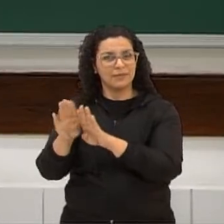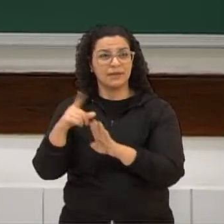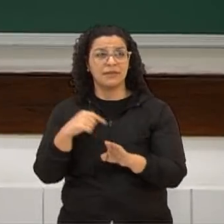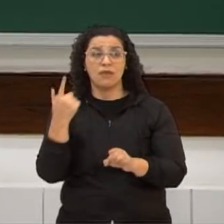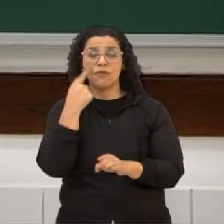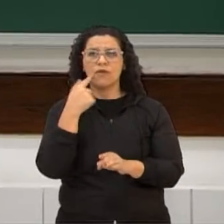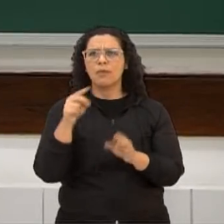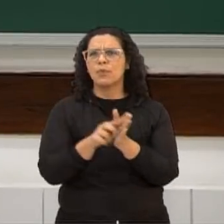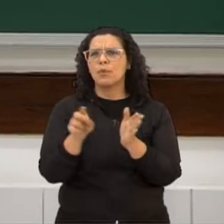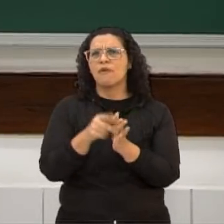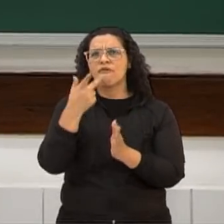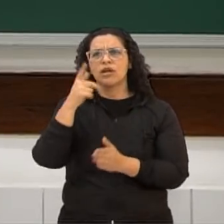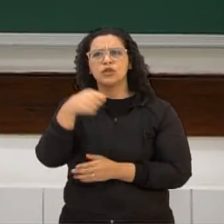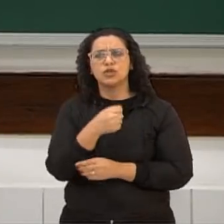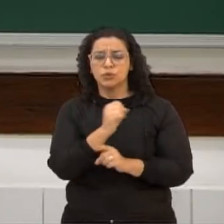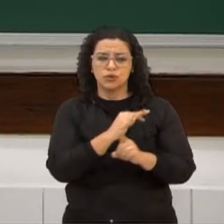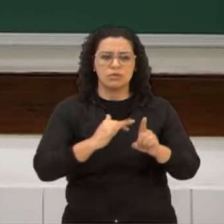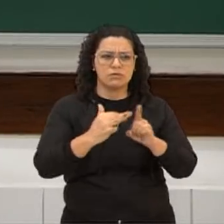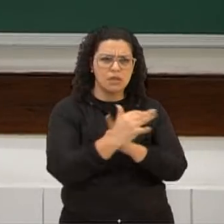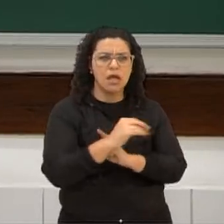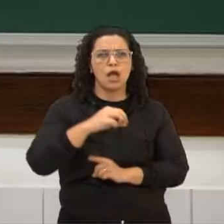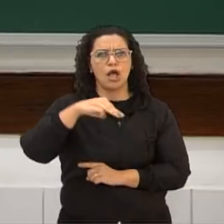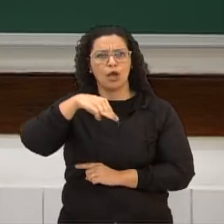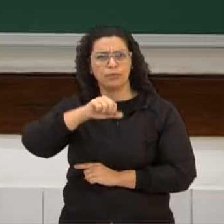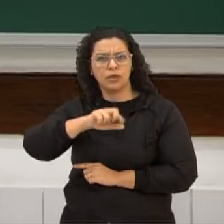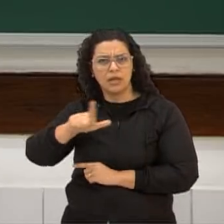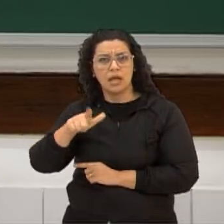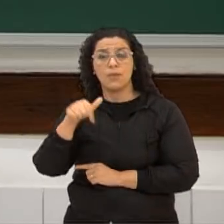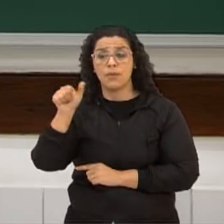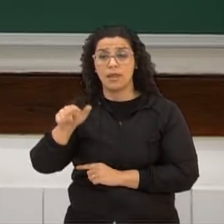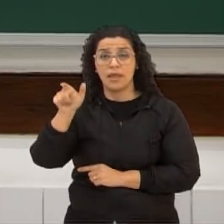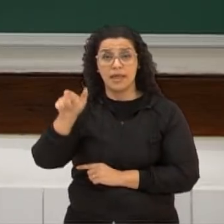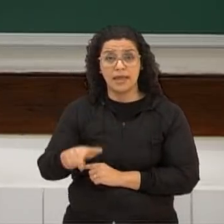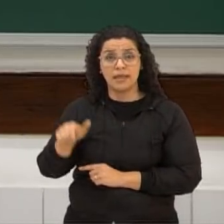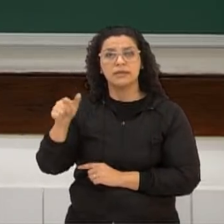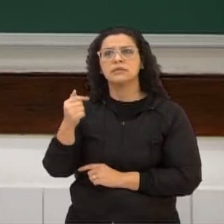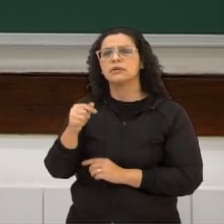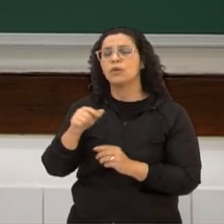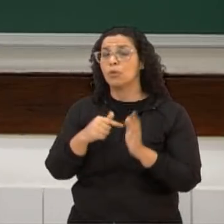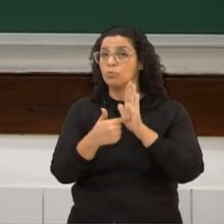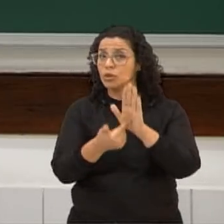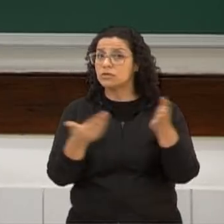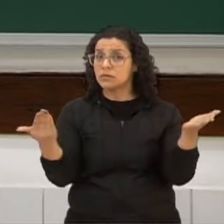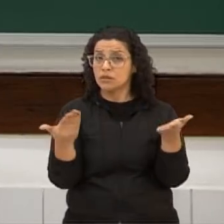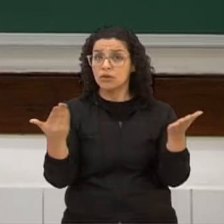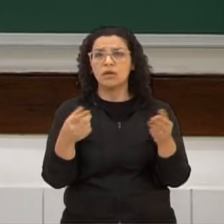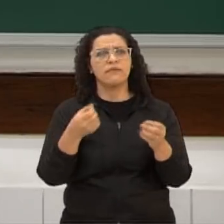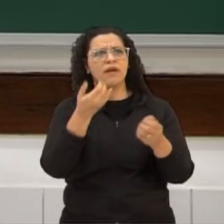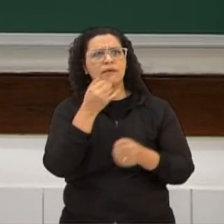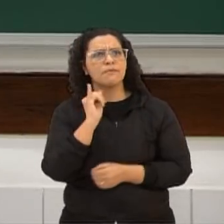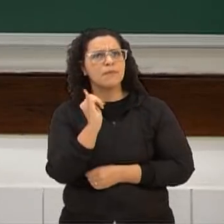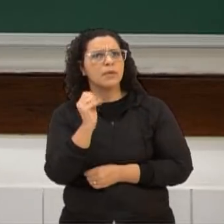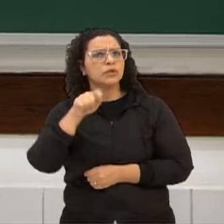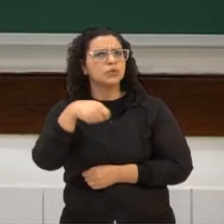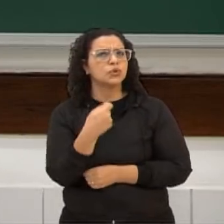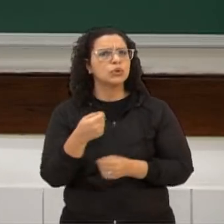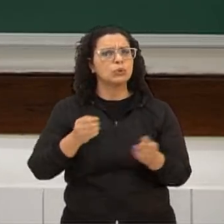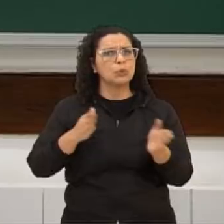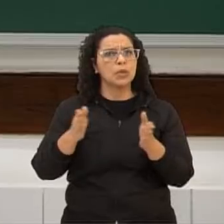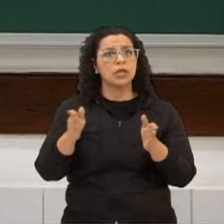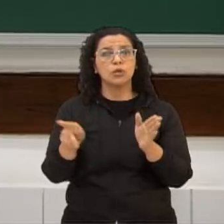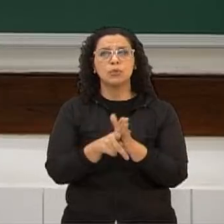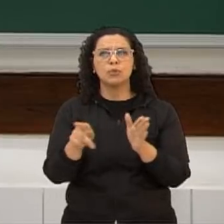questão moral, social, coisa assim. Esse aqui, que é o Blade, que eu trouxe para vocês, ele vai falar um pouco sobre um